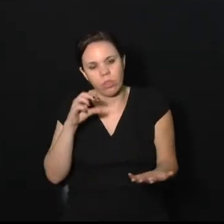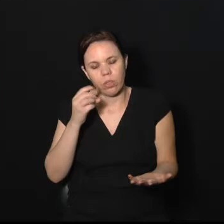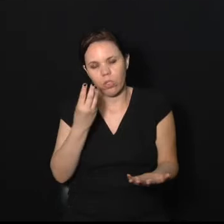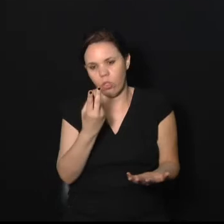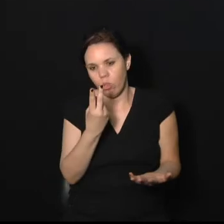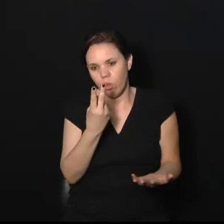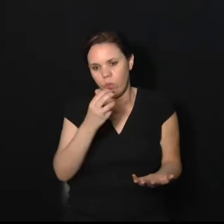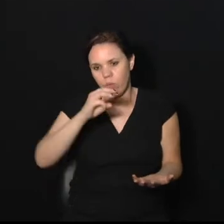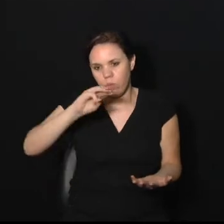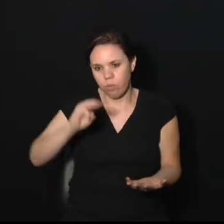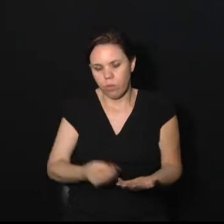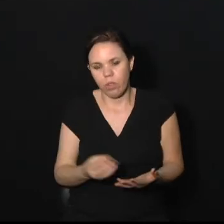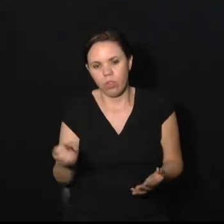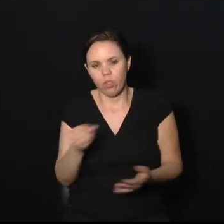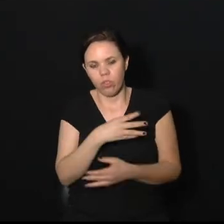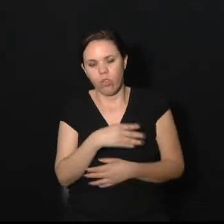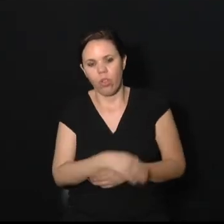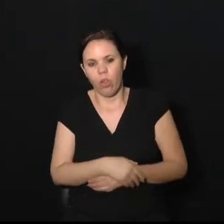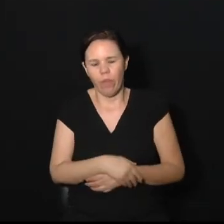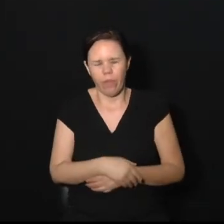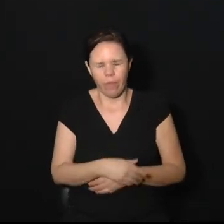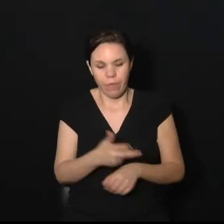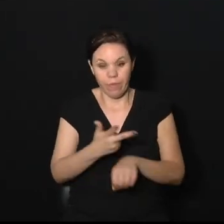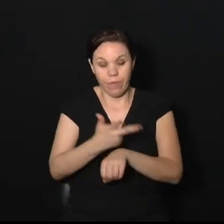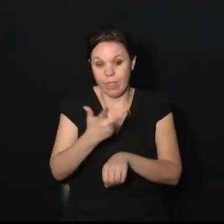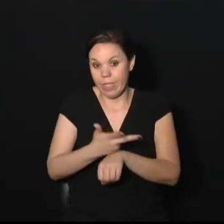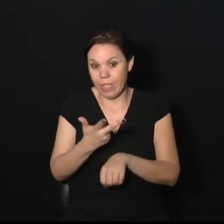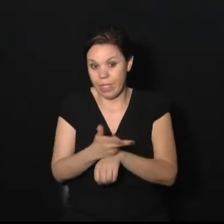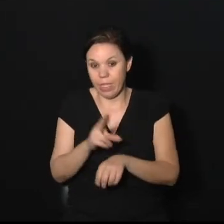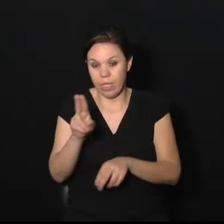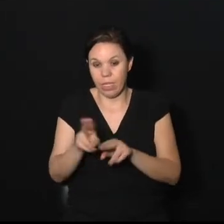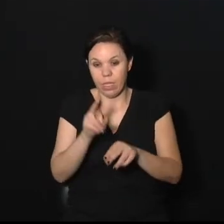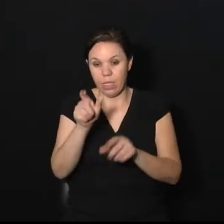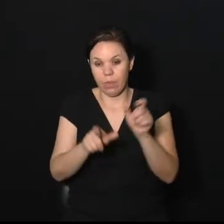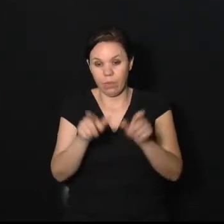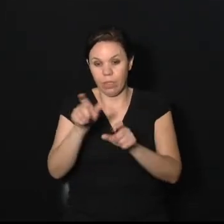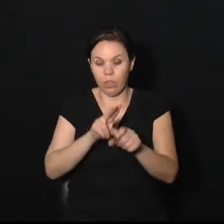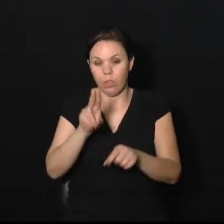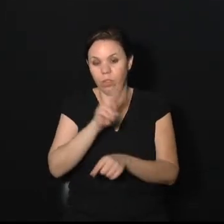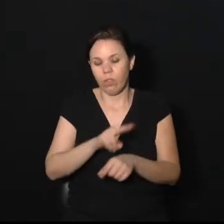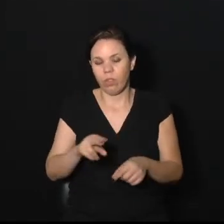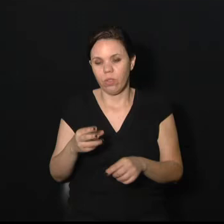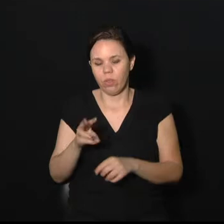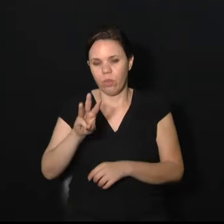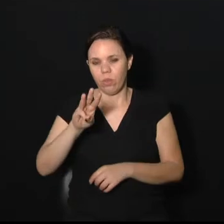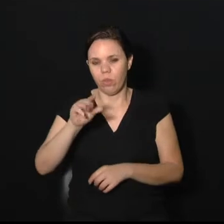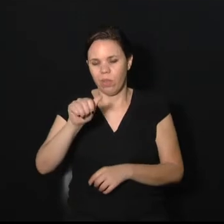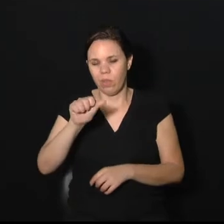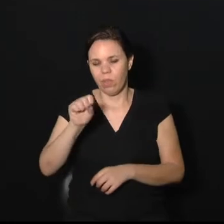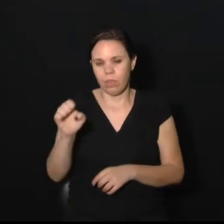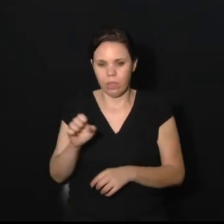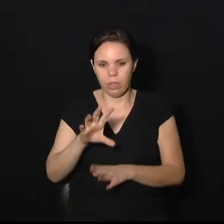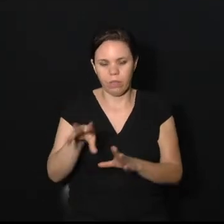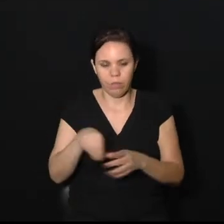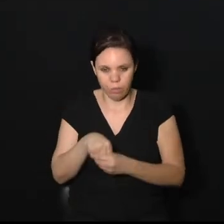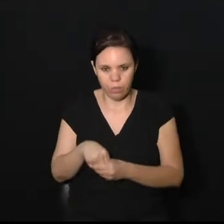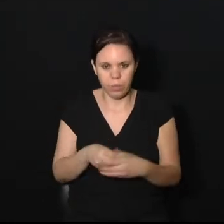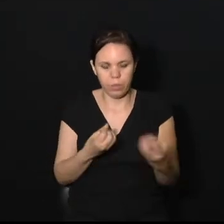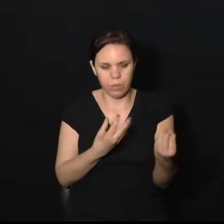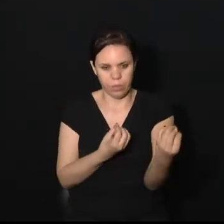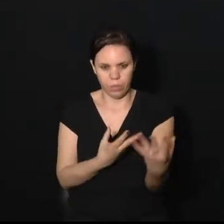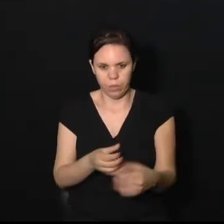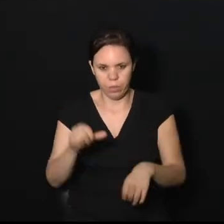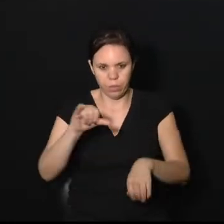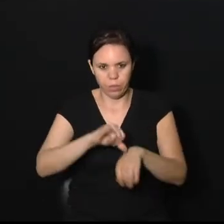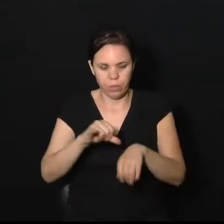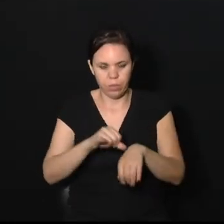de novas câmeras, que eram os usuários, o número de usuários na época do Waze no Rio de Janeiro. E eles acoplaram essas informações junto no Centro de